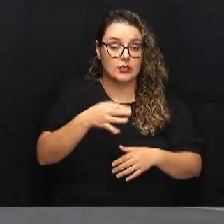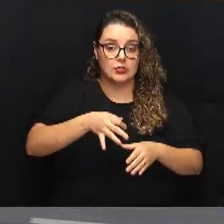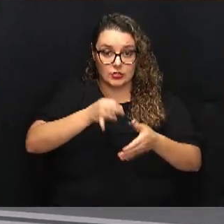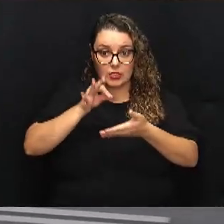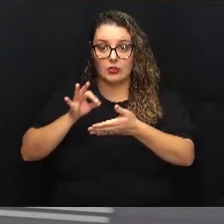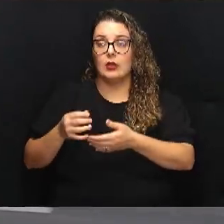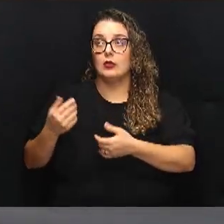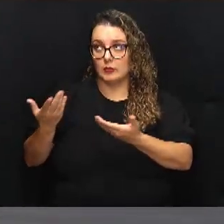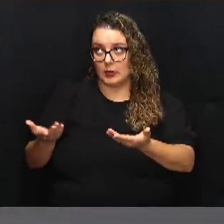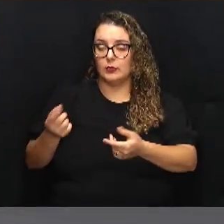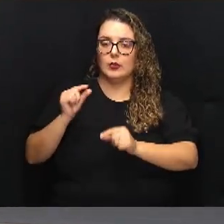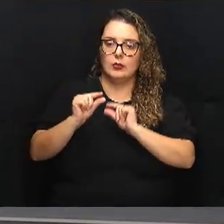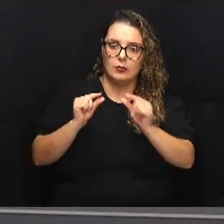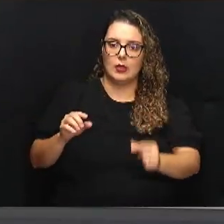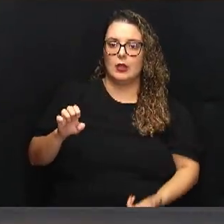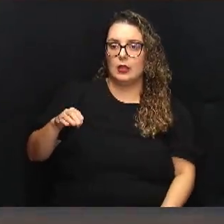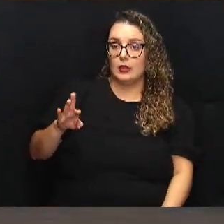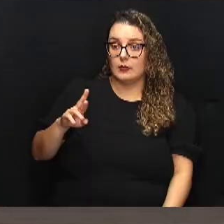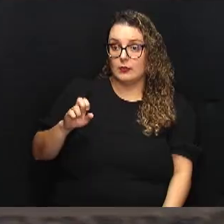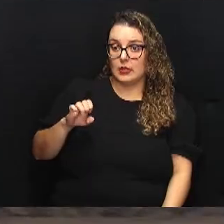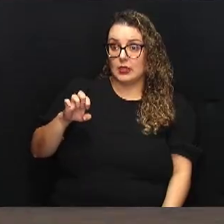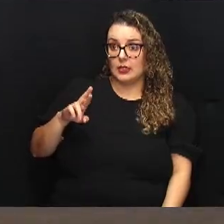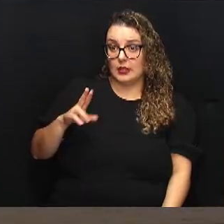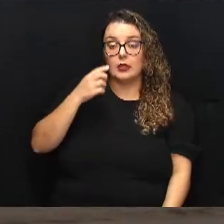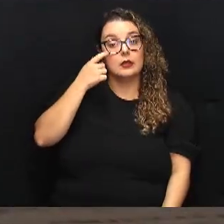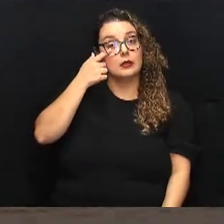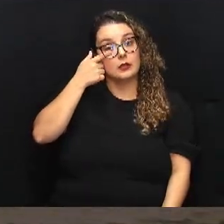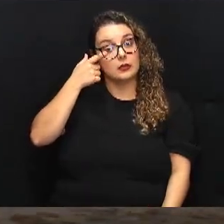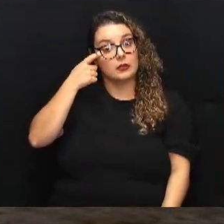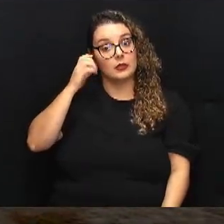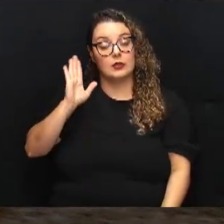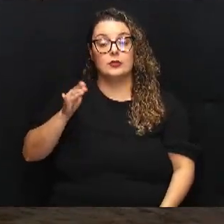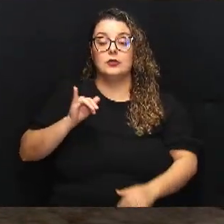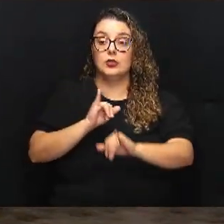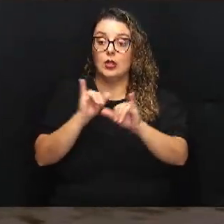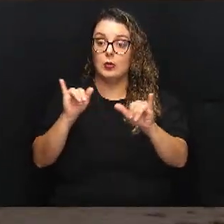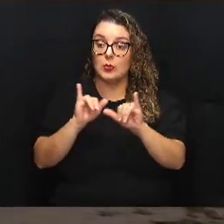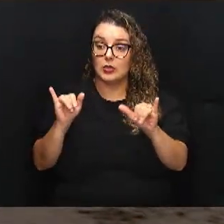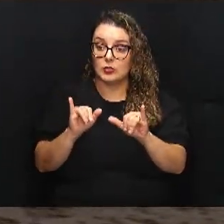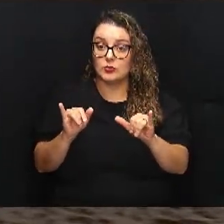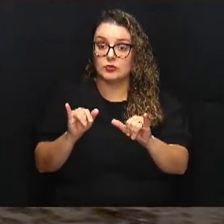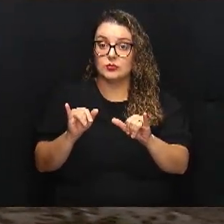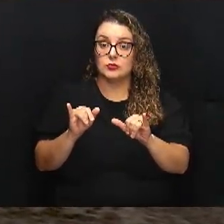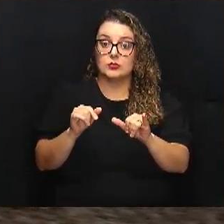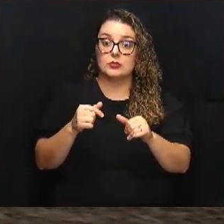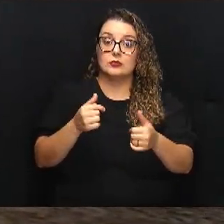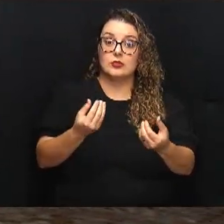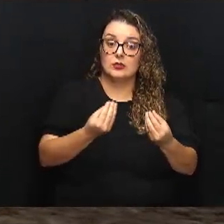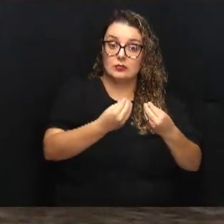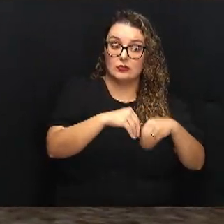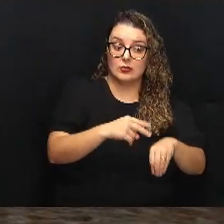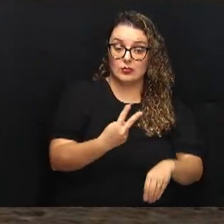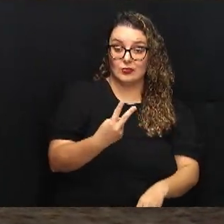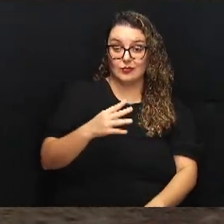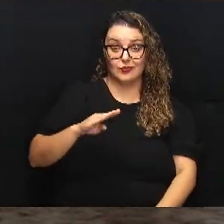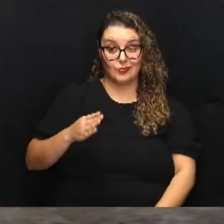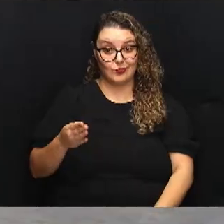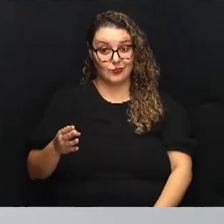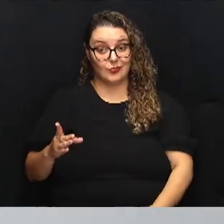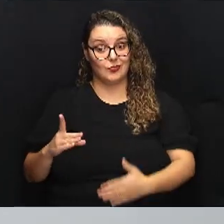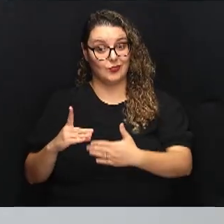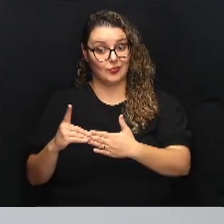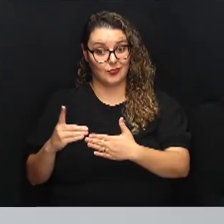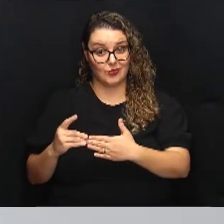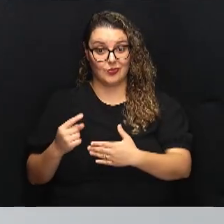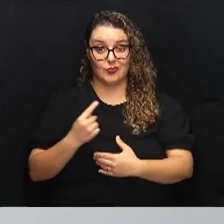Primeiro, vamos falar da Embraer. A Embraer, por exemplo, já soltou uma nota dizendo que vai ter um prejuízo aí de 2 bilhões de dólares por ano, e